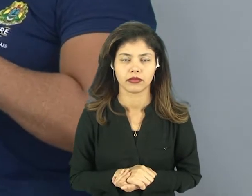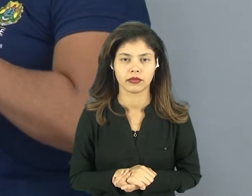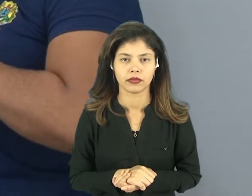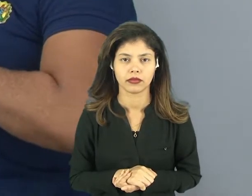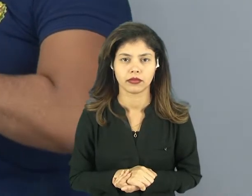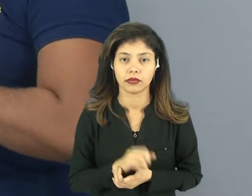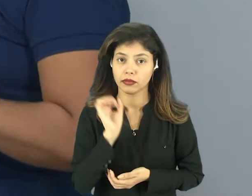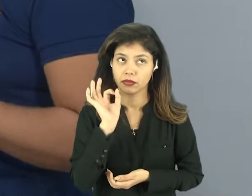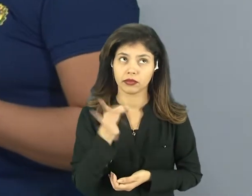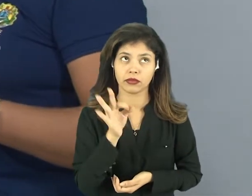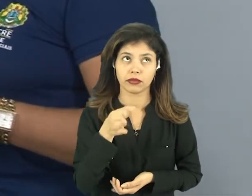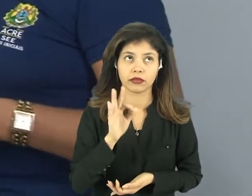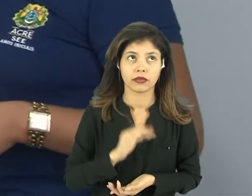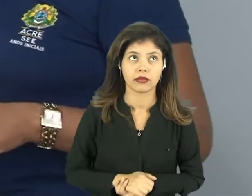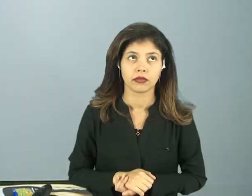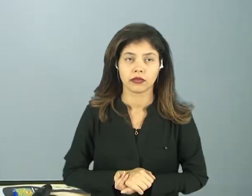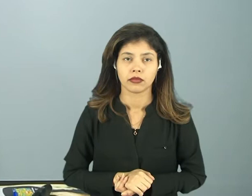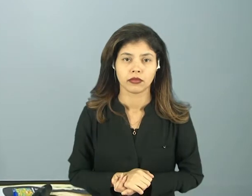Sara, certo?